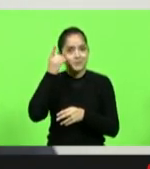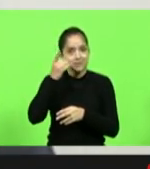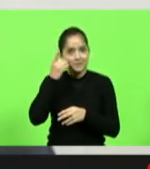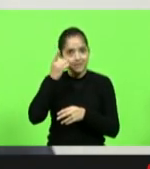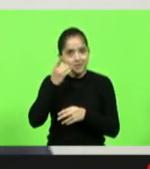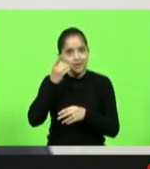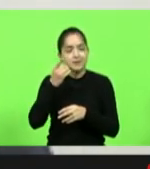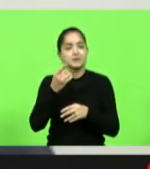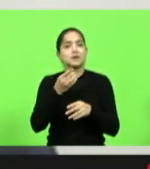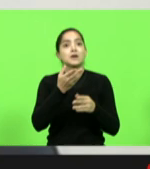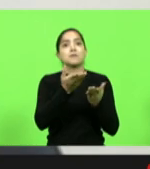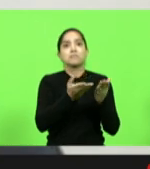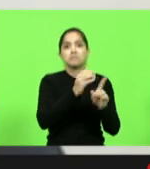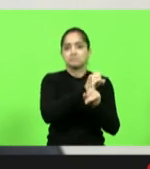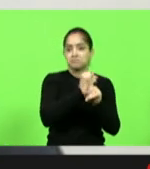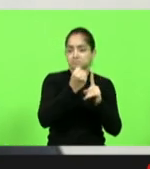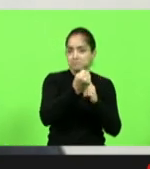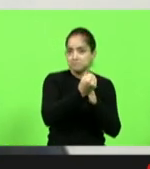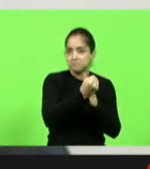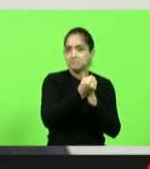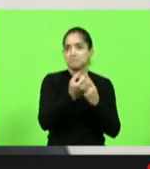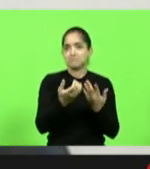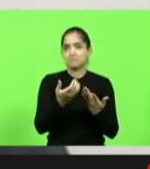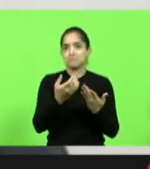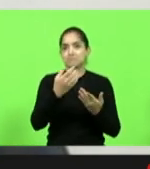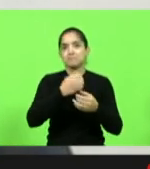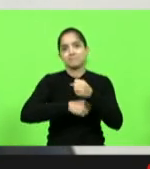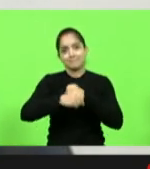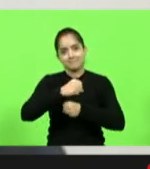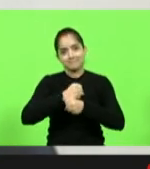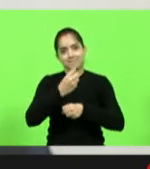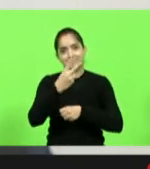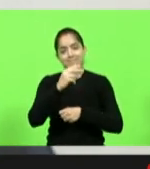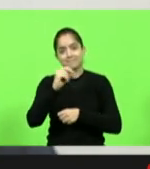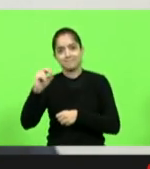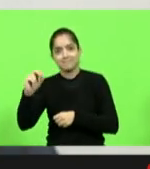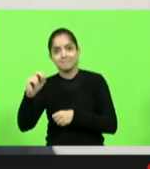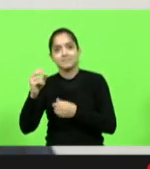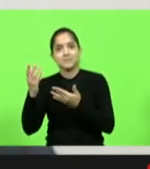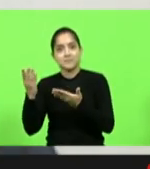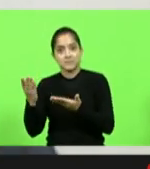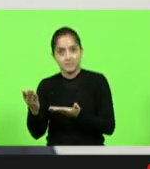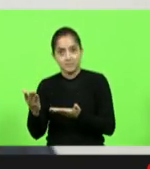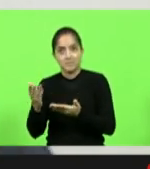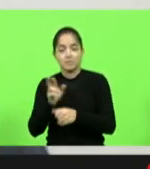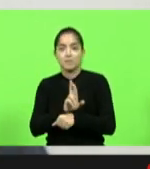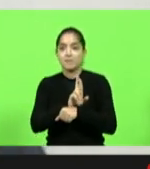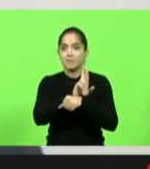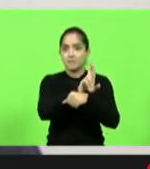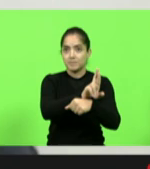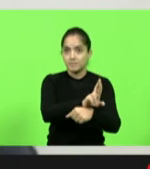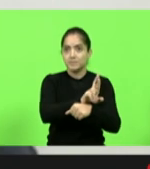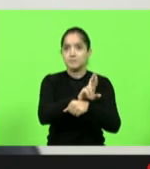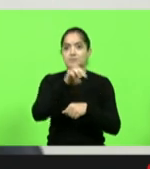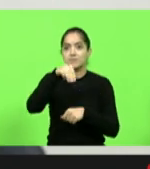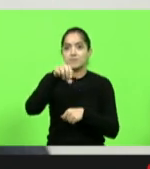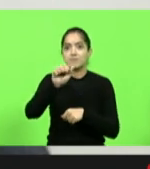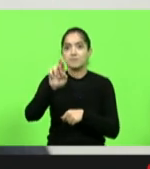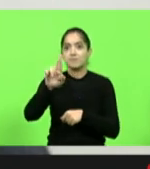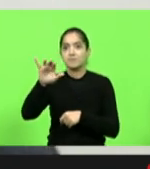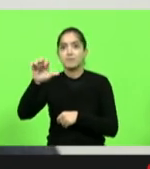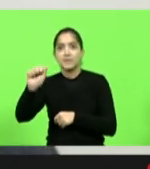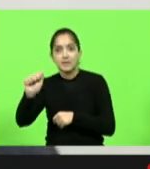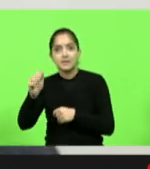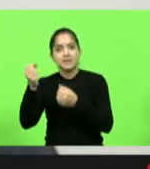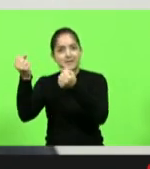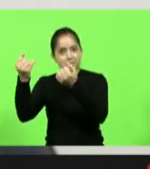para os assistentes sociais, no ano 2000, que é o que a representante, né, Maria Tereza, acabou de falar, né,